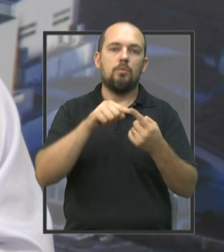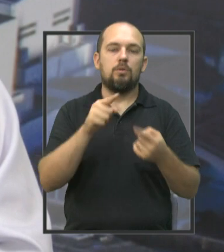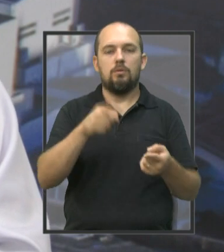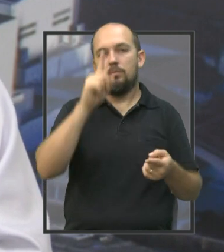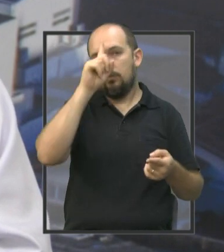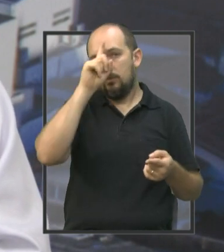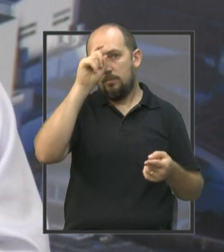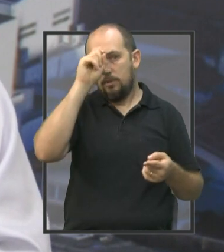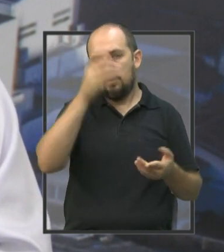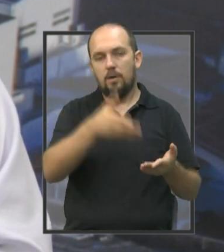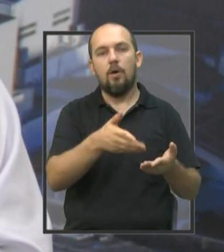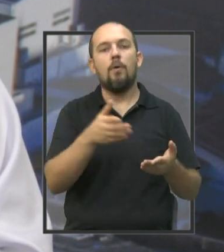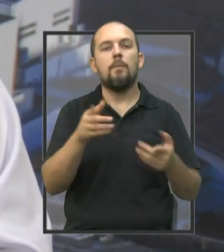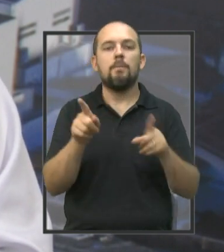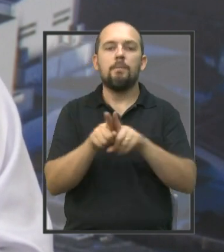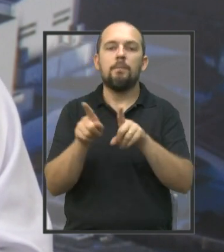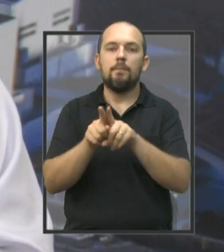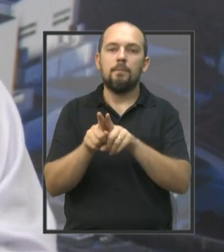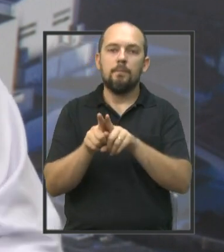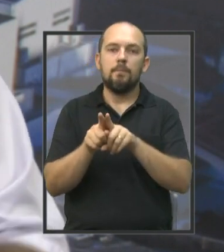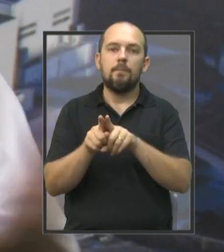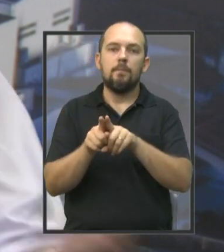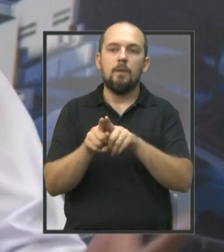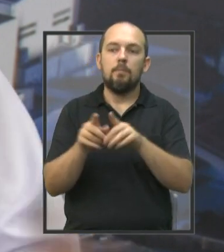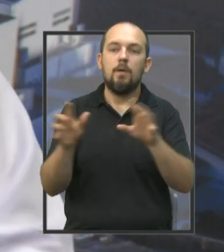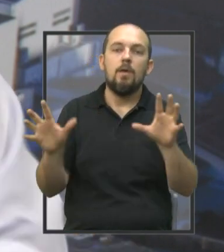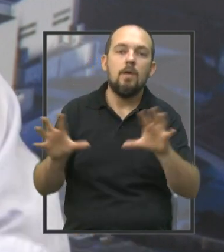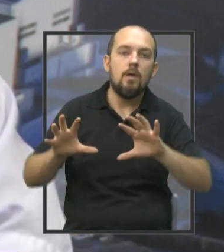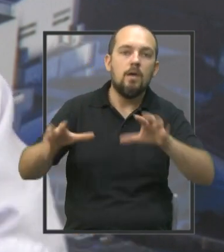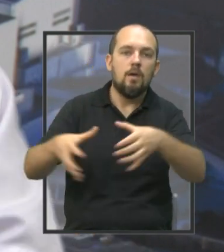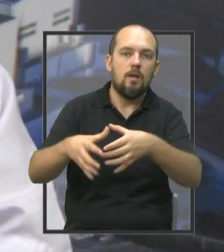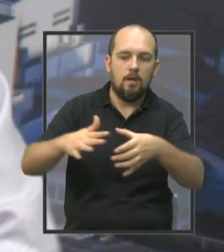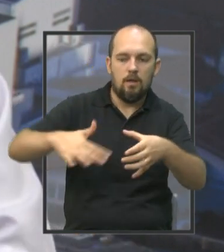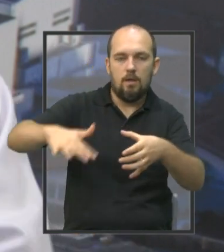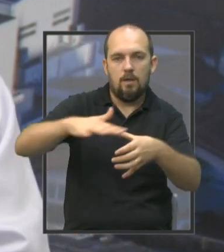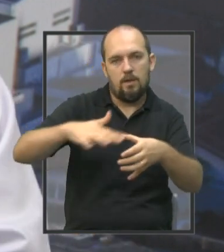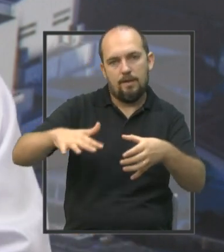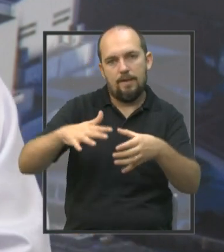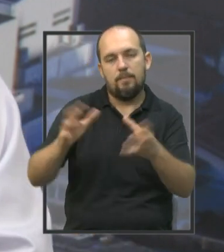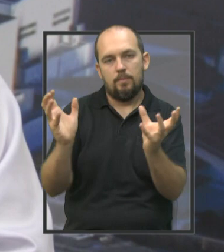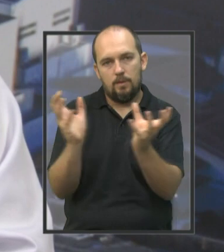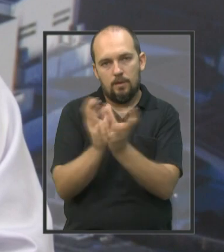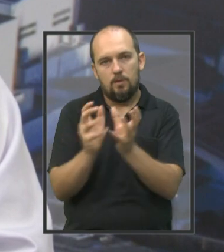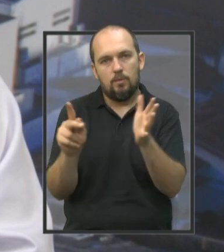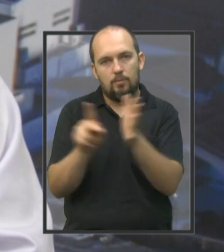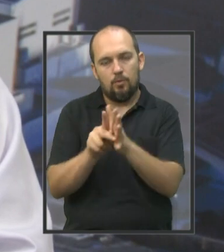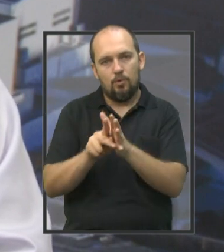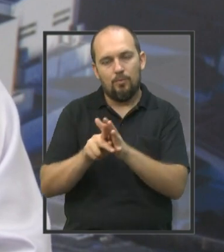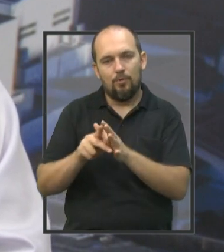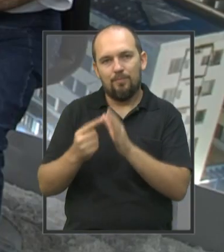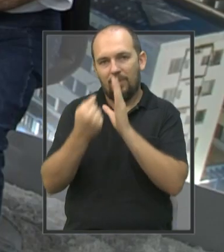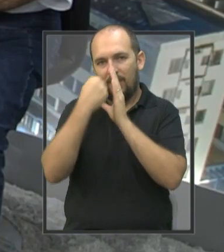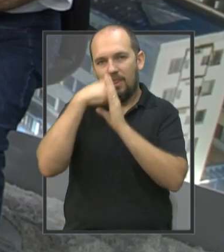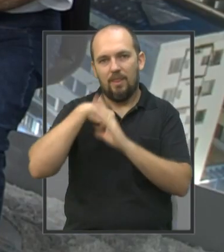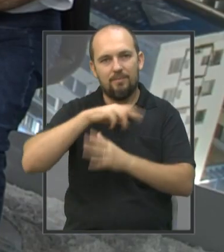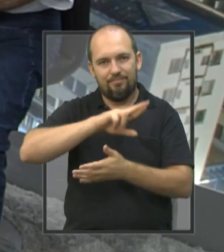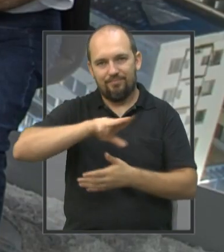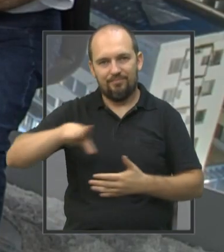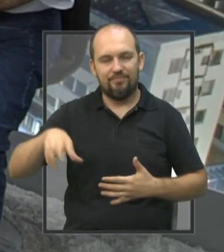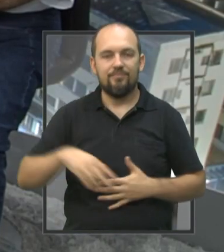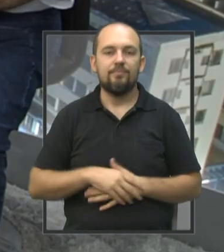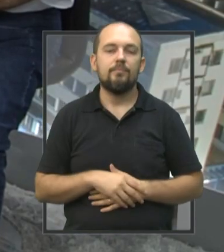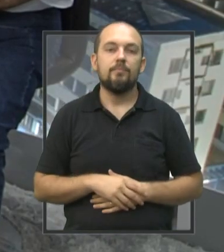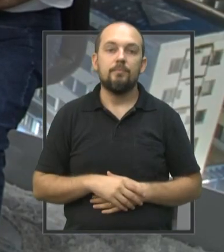hospital, para a equipe da endoscopia em geral. Contribui, né, de